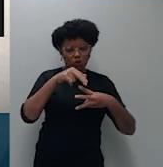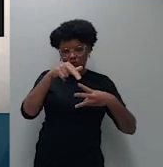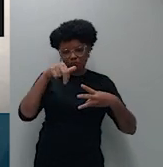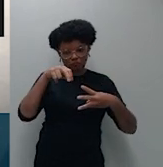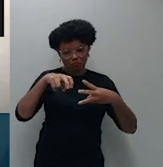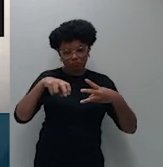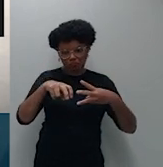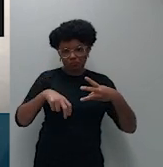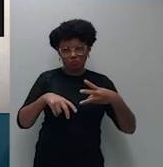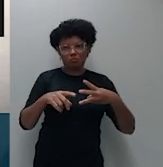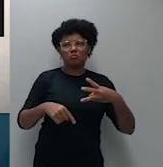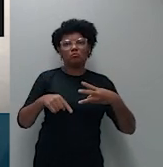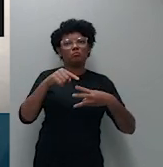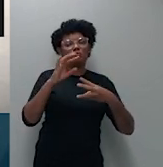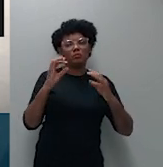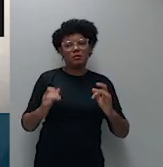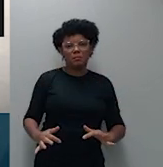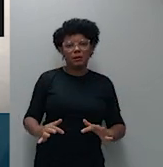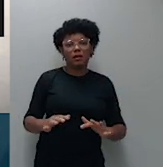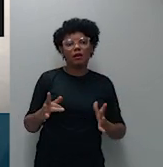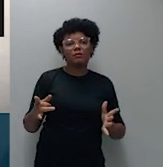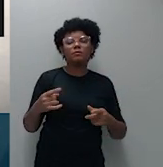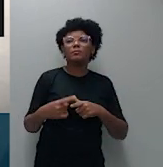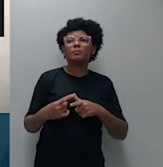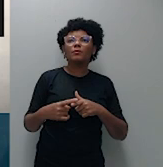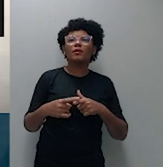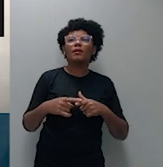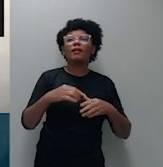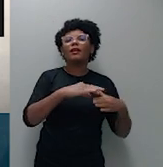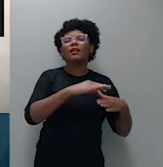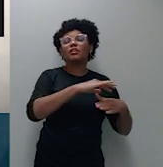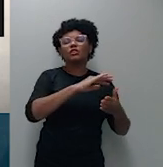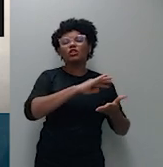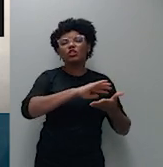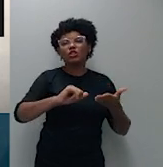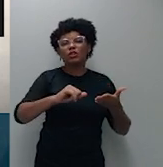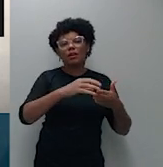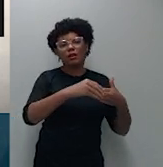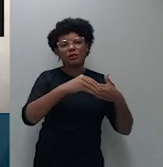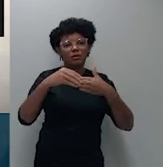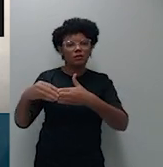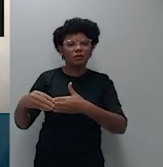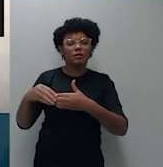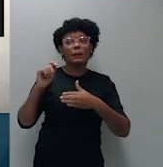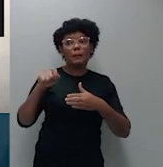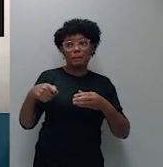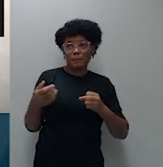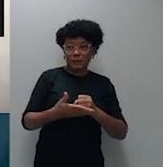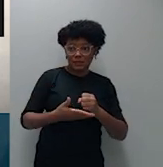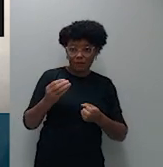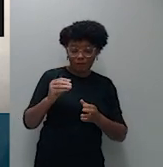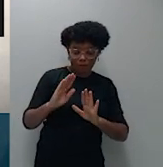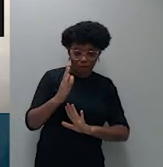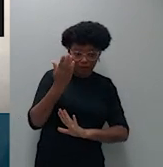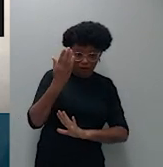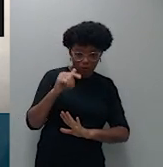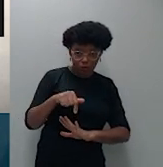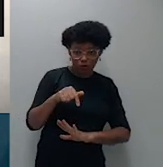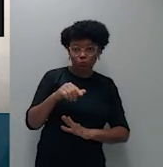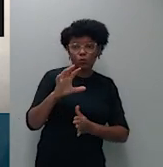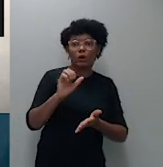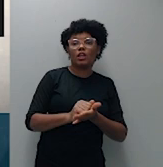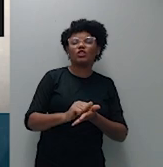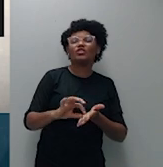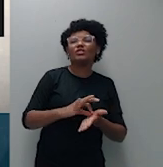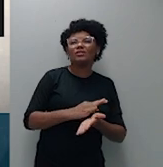condutas acima mencionadas por no fundamento para retirada da criança de três simples afundado suspeita de fraude